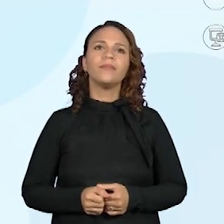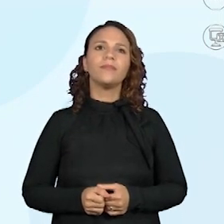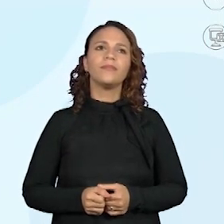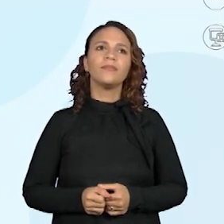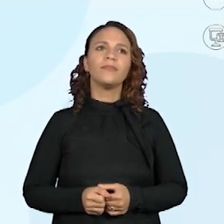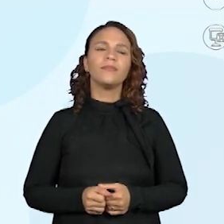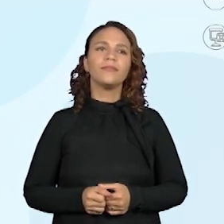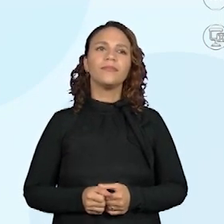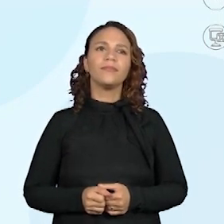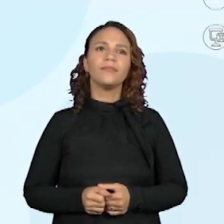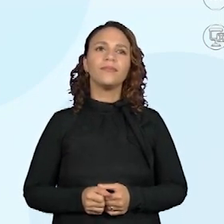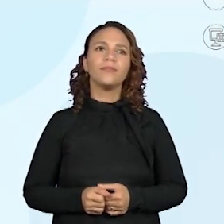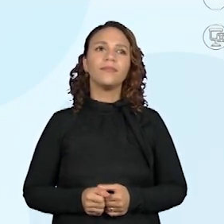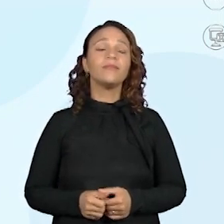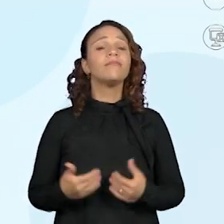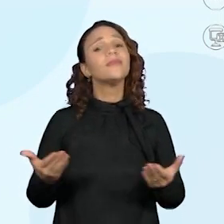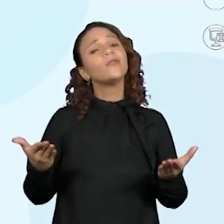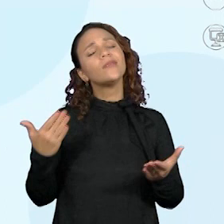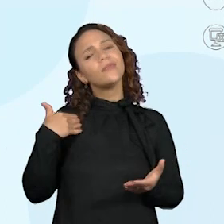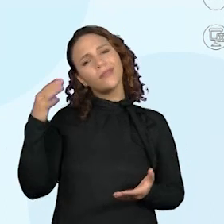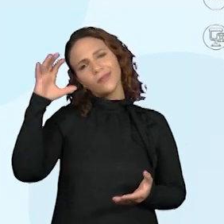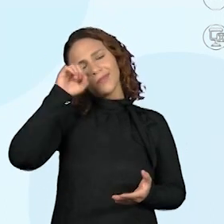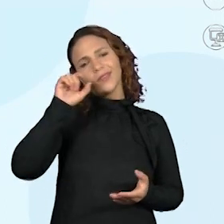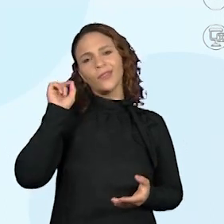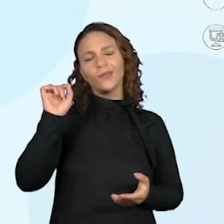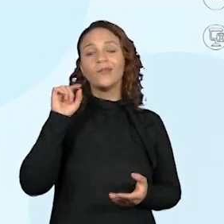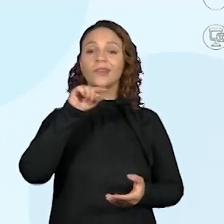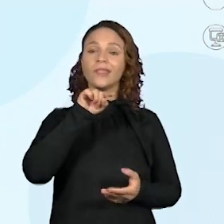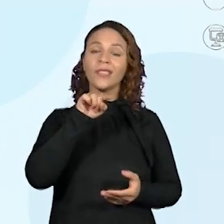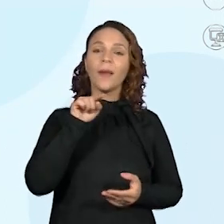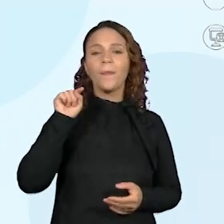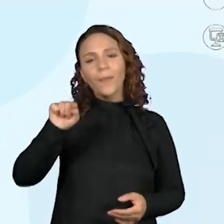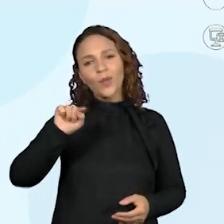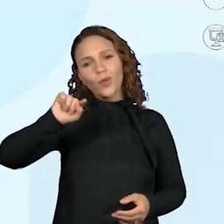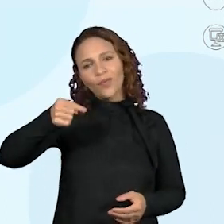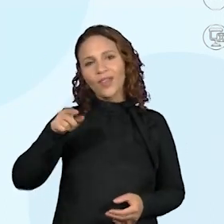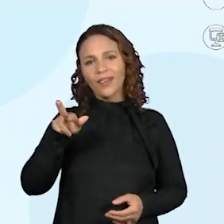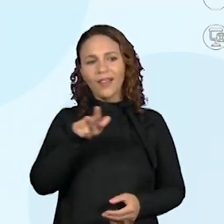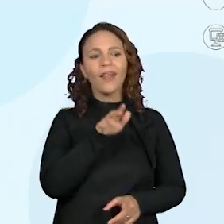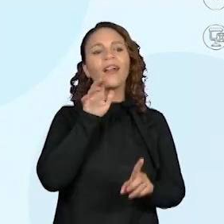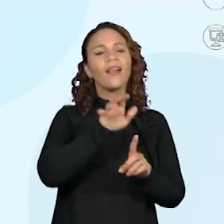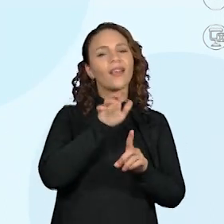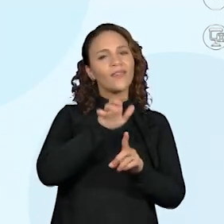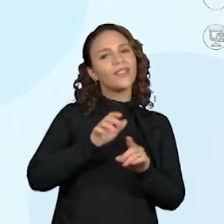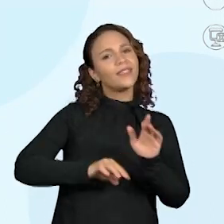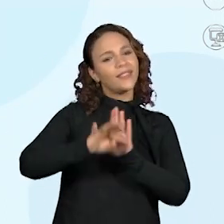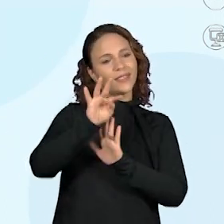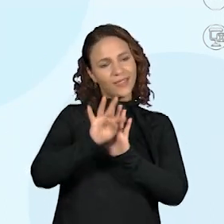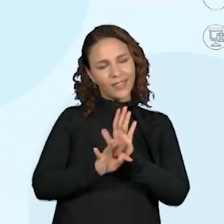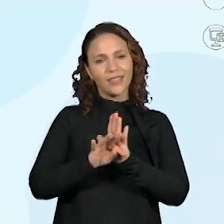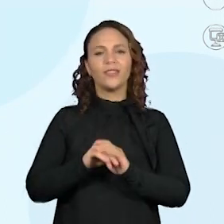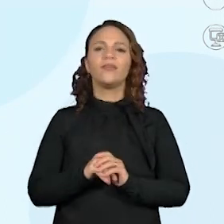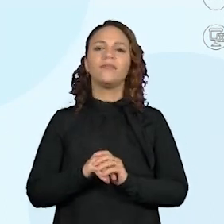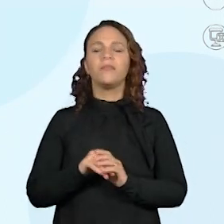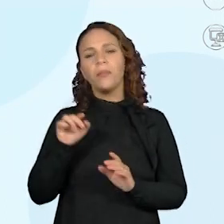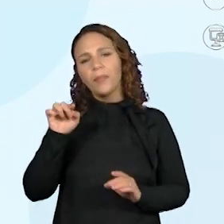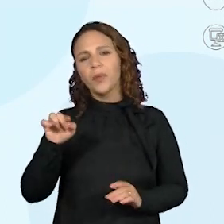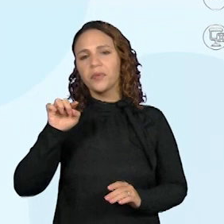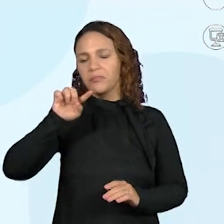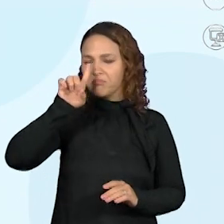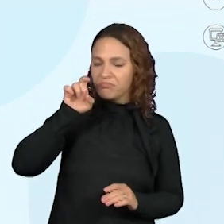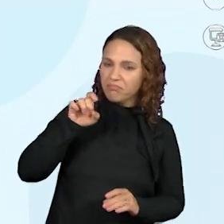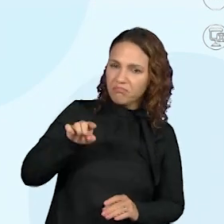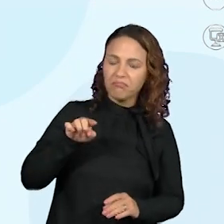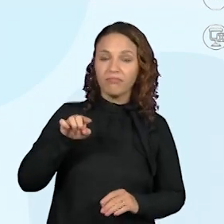envie para a gente. Hoje aprendemos os efeitos e os sentidos provocados pelo uso da pontuação. Ponto final, ponto de interrogação, ponto